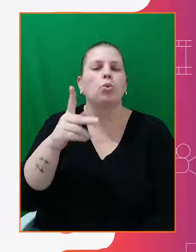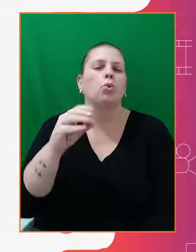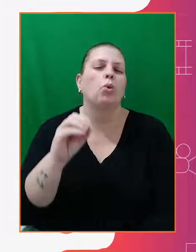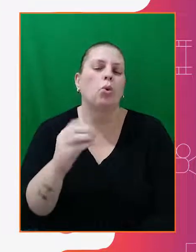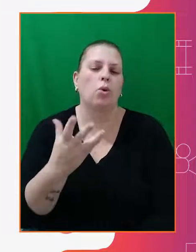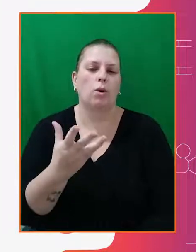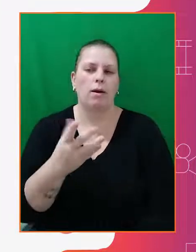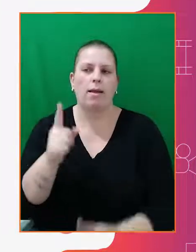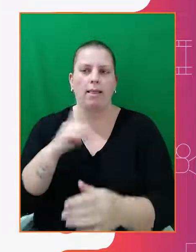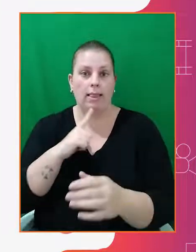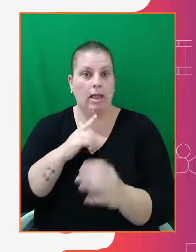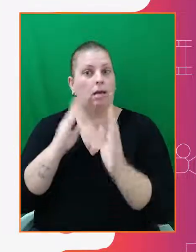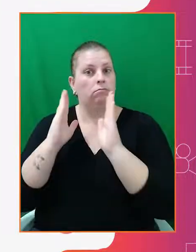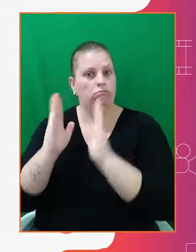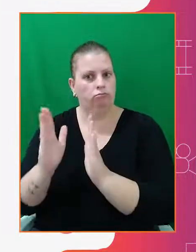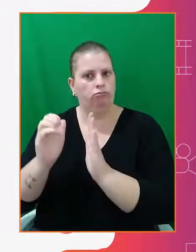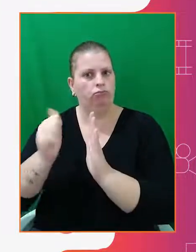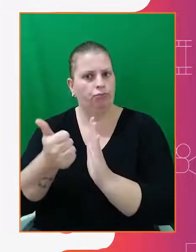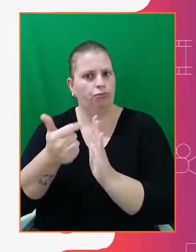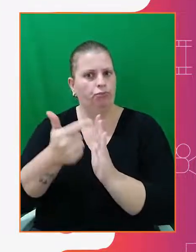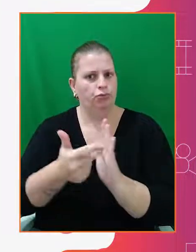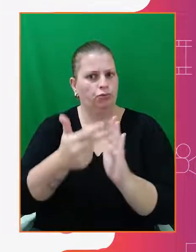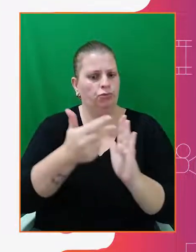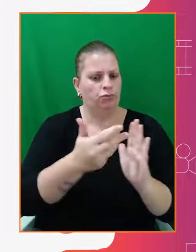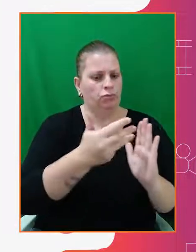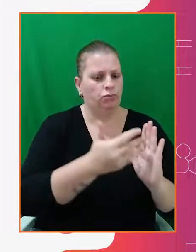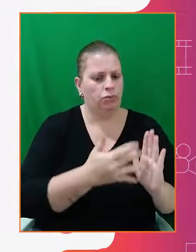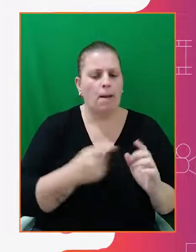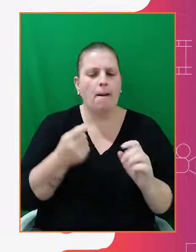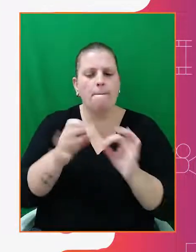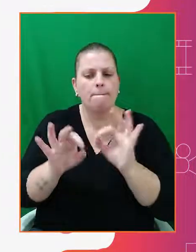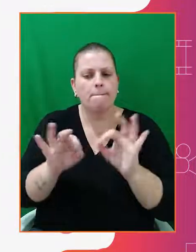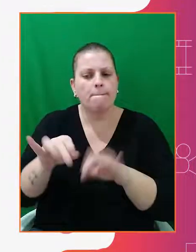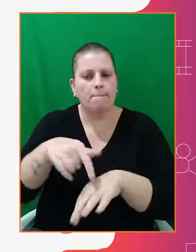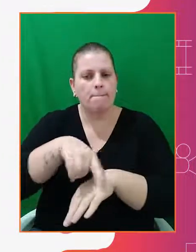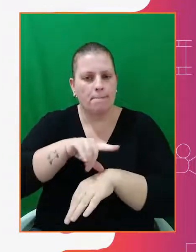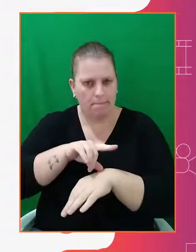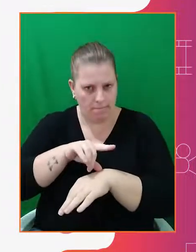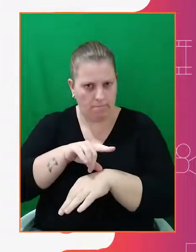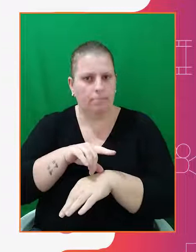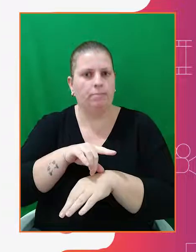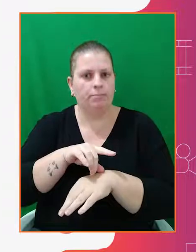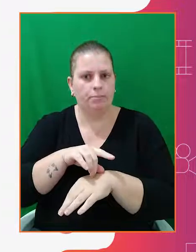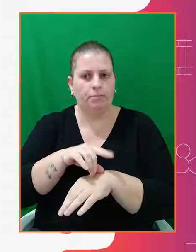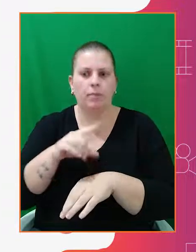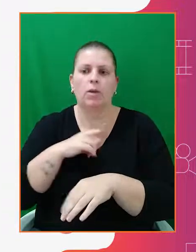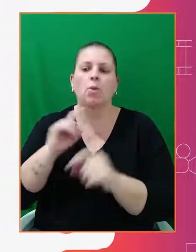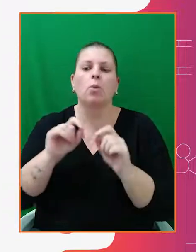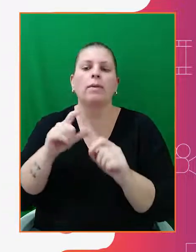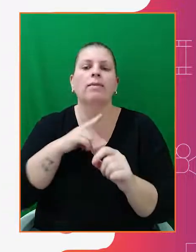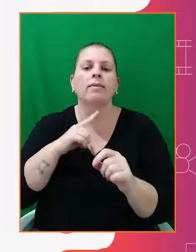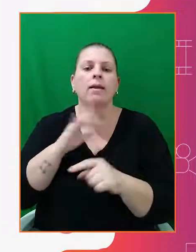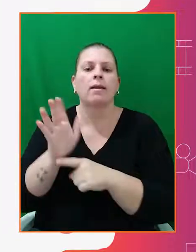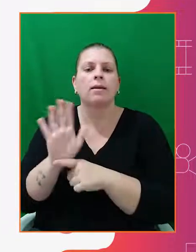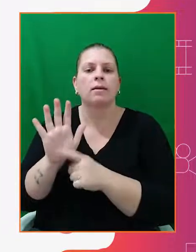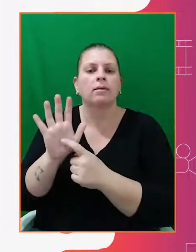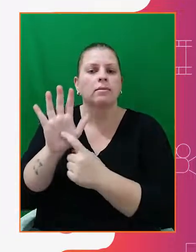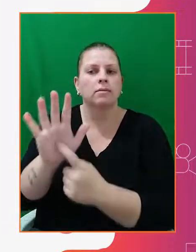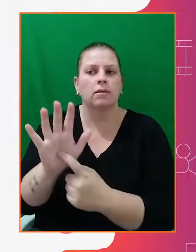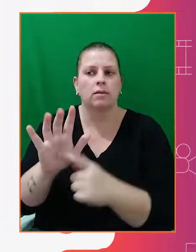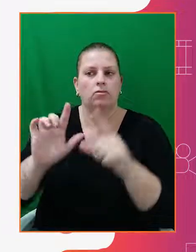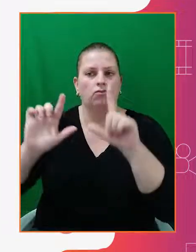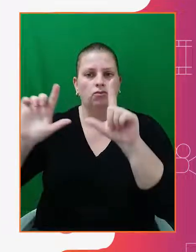storyboard é uma sequência, né? Ele é sequenciado a partir dos planos que compõem essas cenas de uma animação. Ele mostra os elementos da